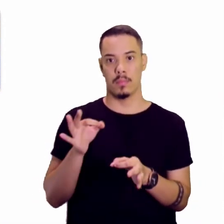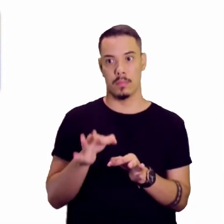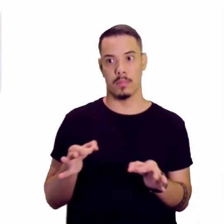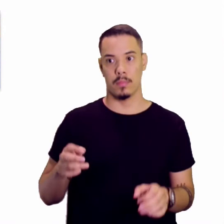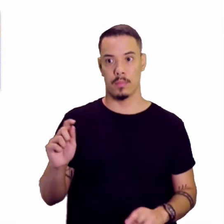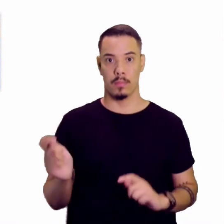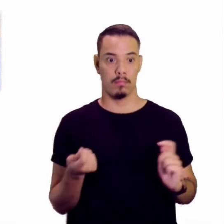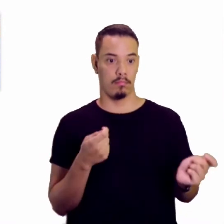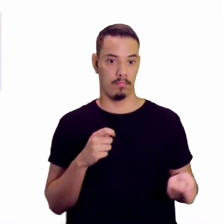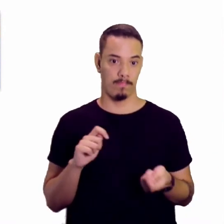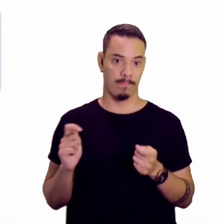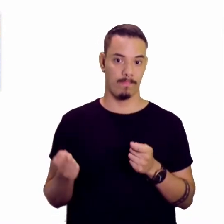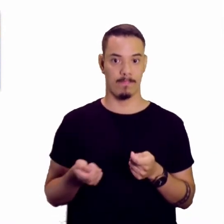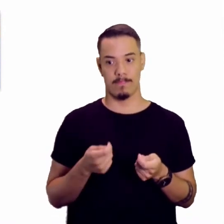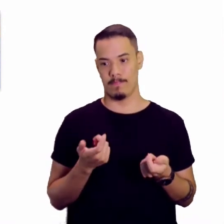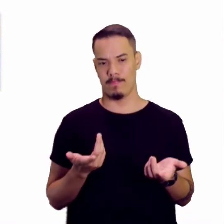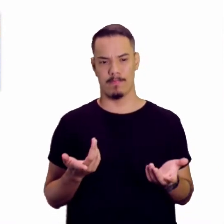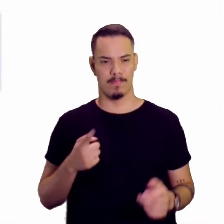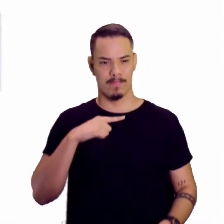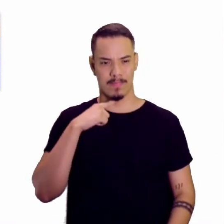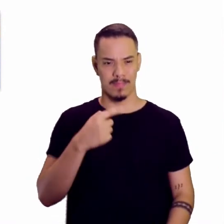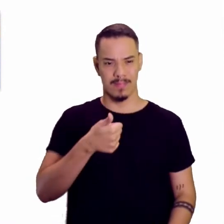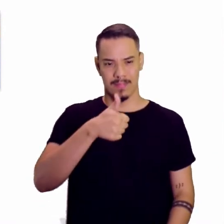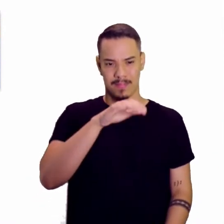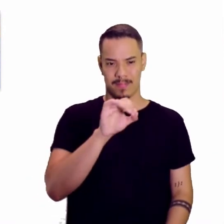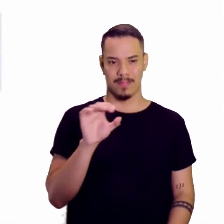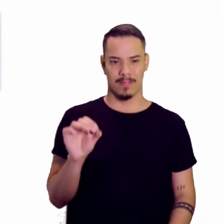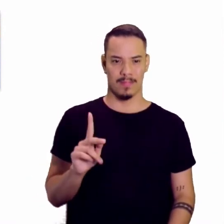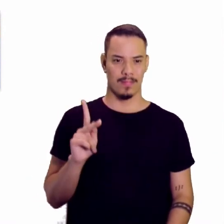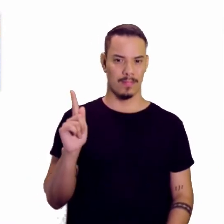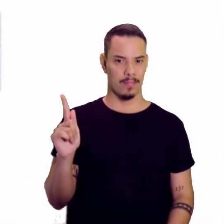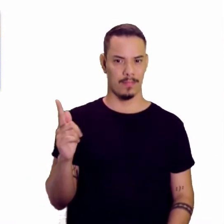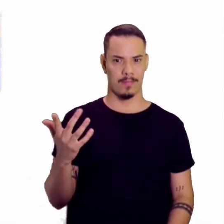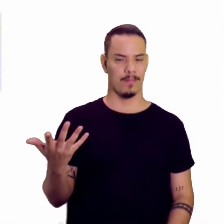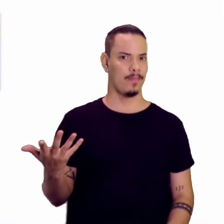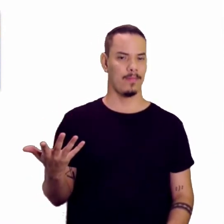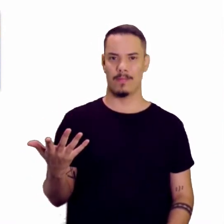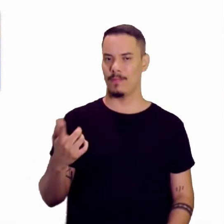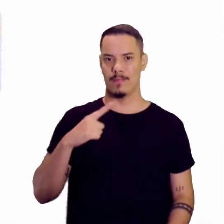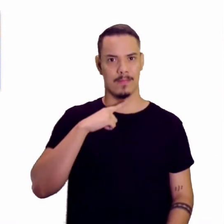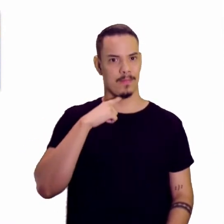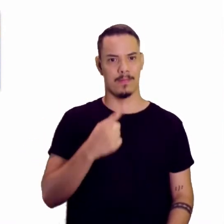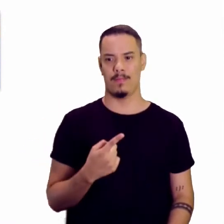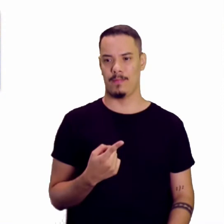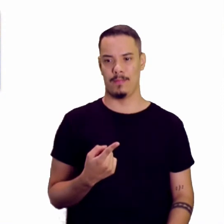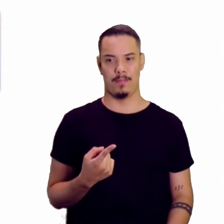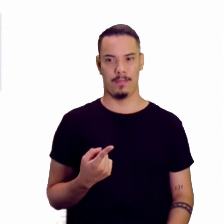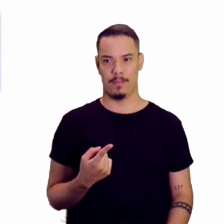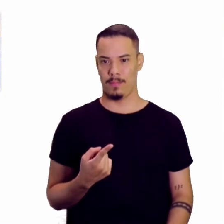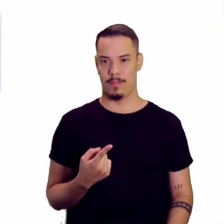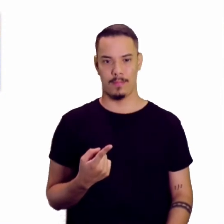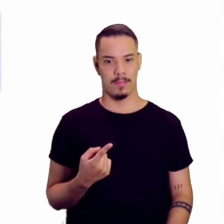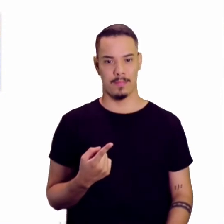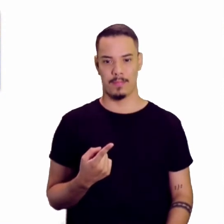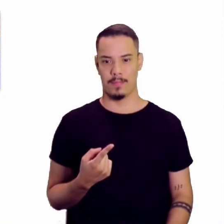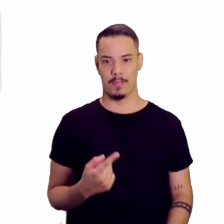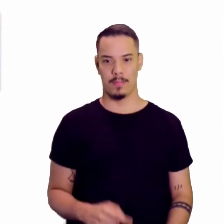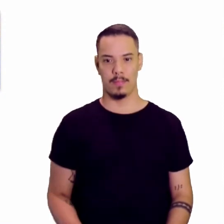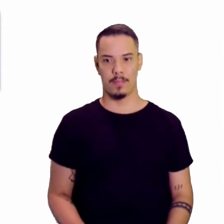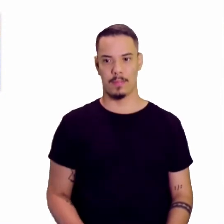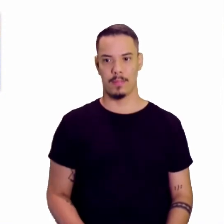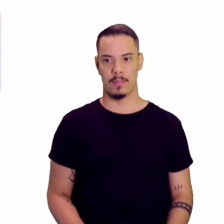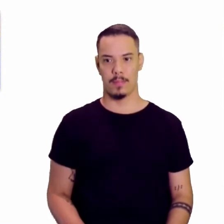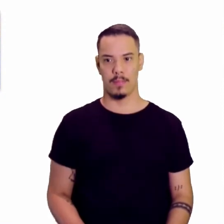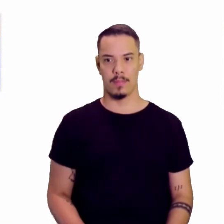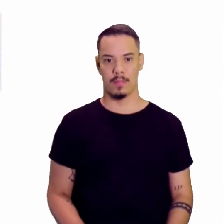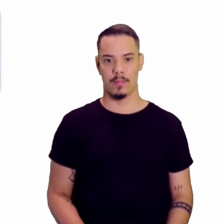gramas. Não pode dar 100 kg uma bola, mas chutar uma bola dessa quebrava o pé todas as vezes, né? Então aqui, por exemplo, aqui é